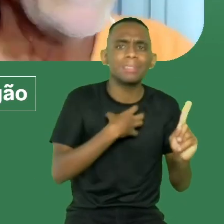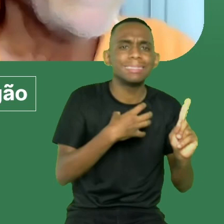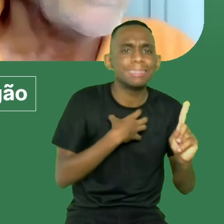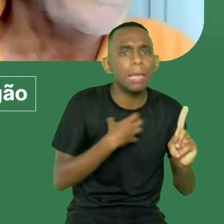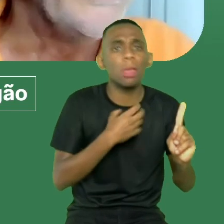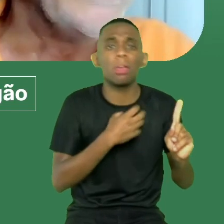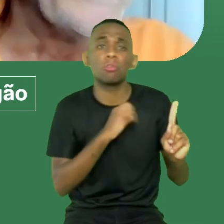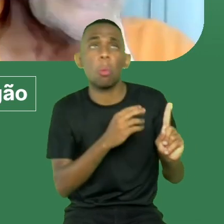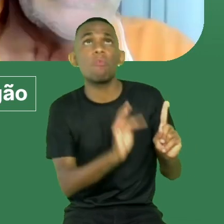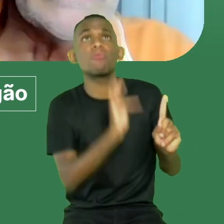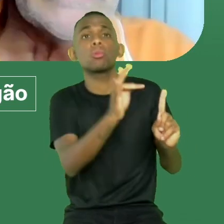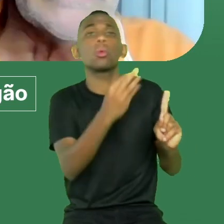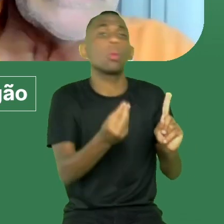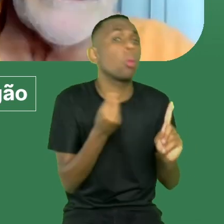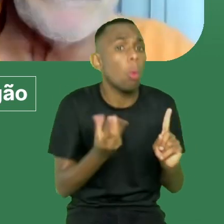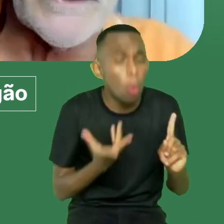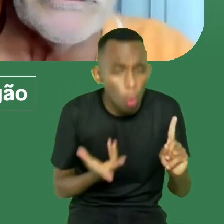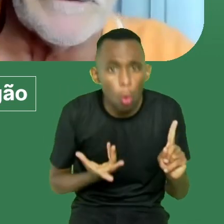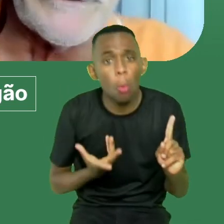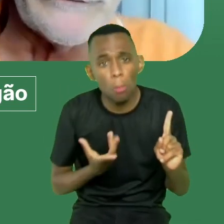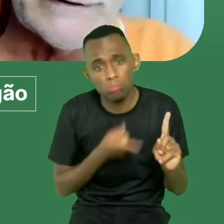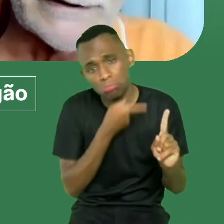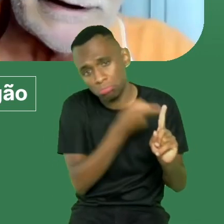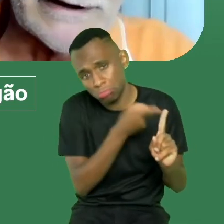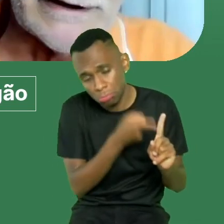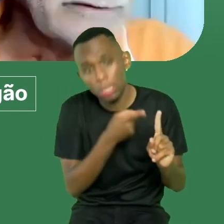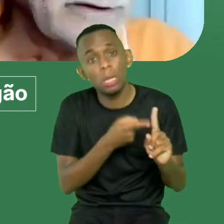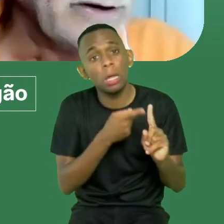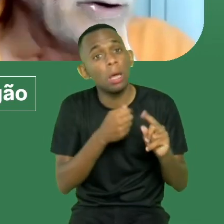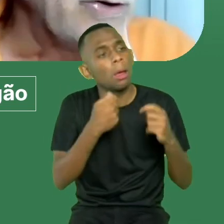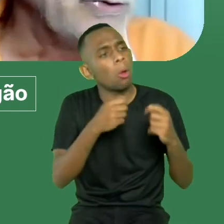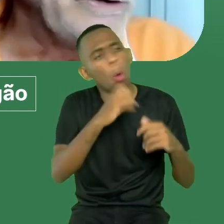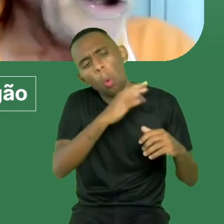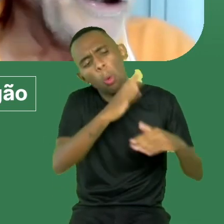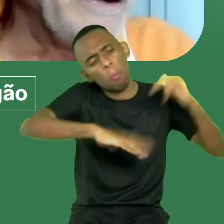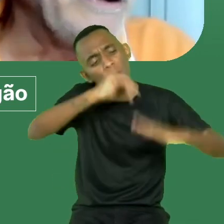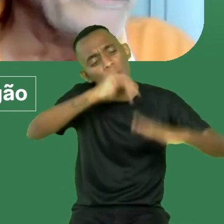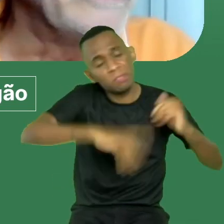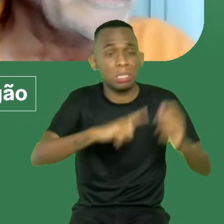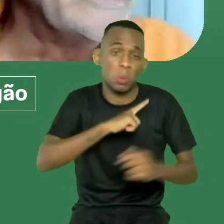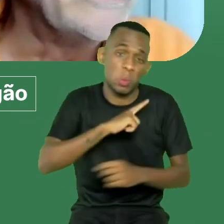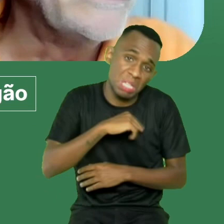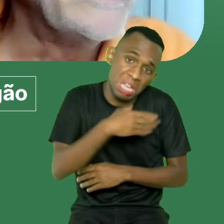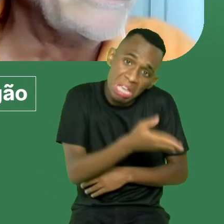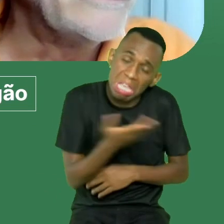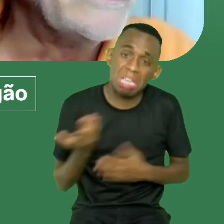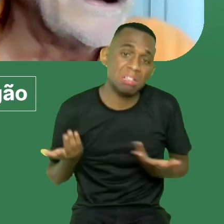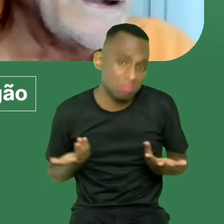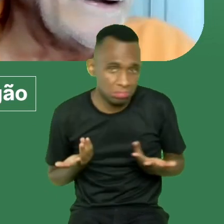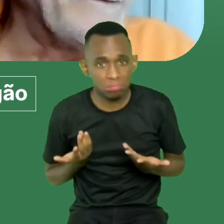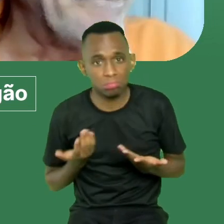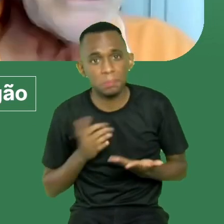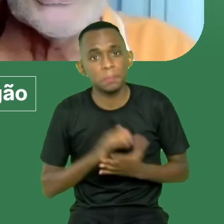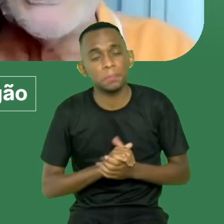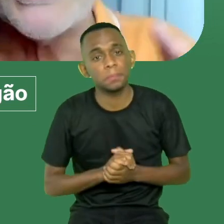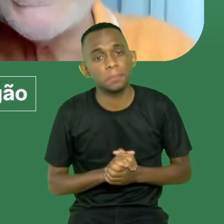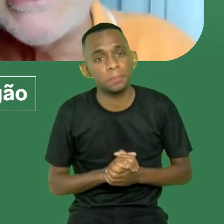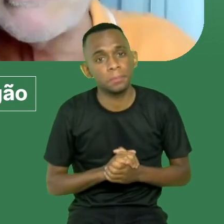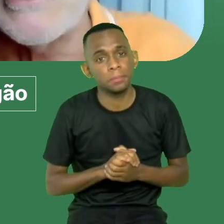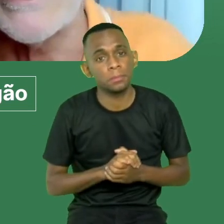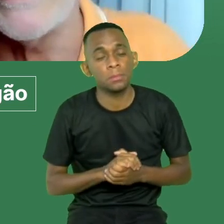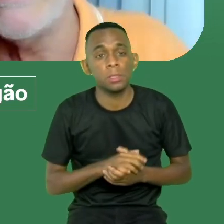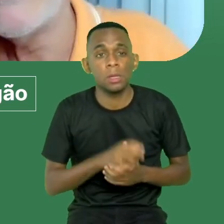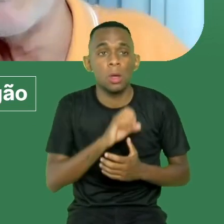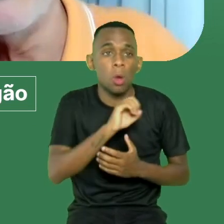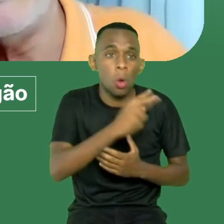seria, ou, por exemplo, se ele tem uma profissão ou tem uma